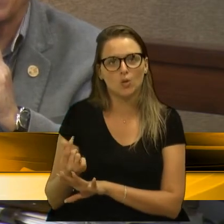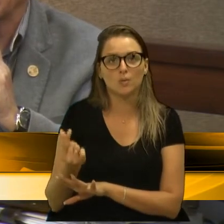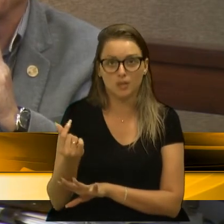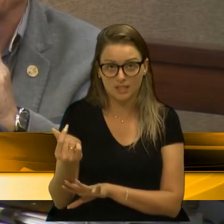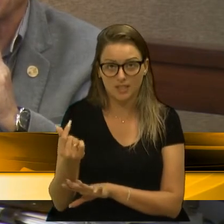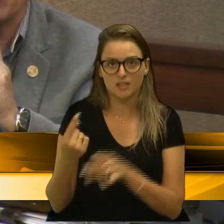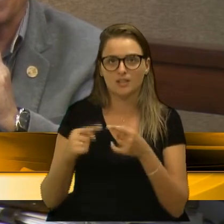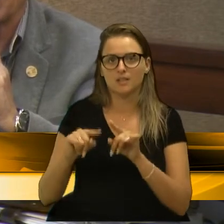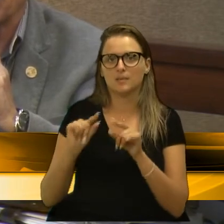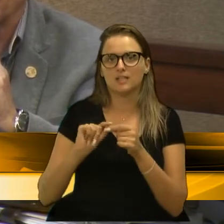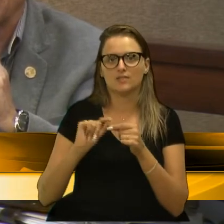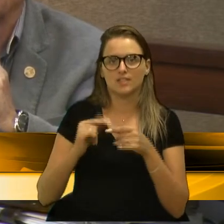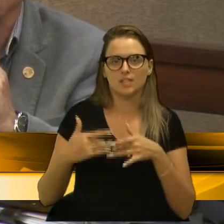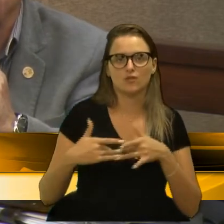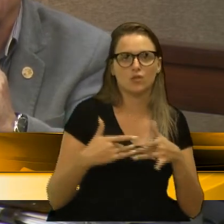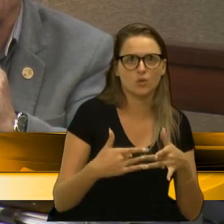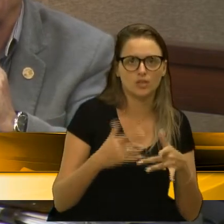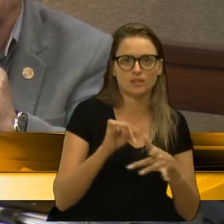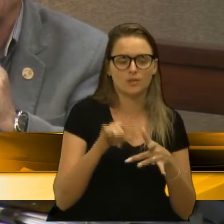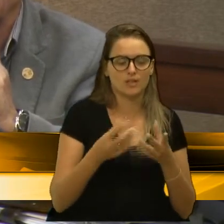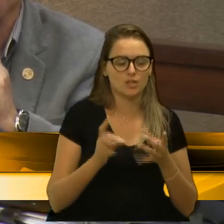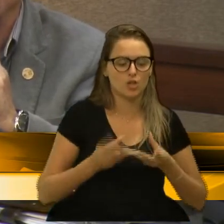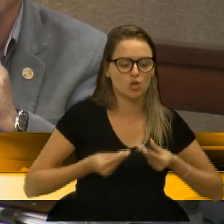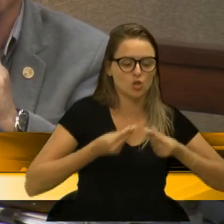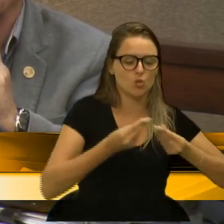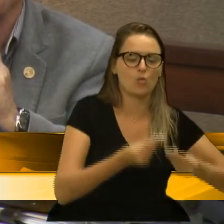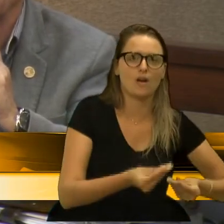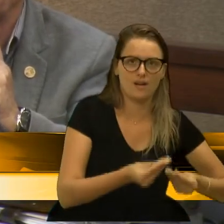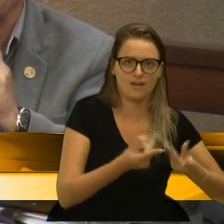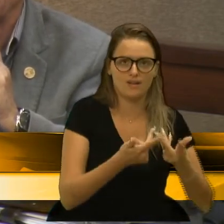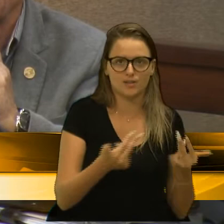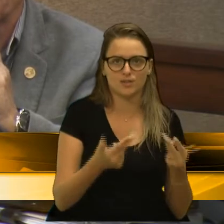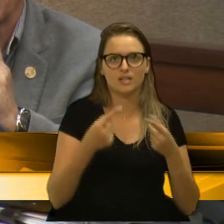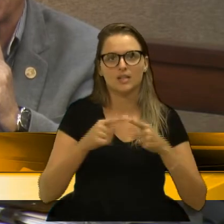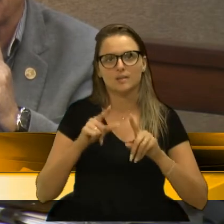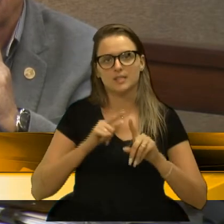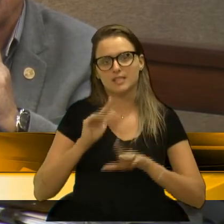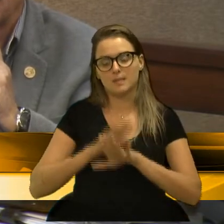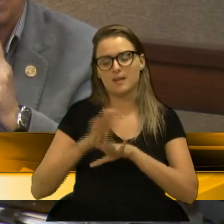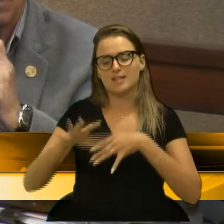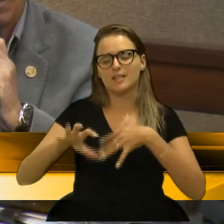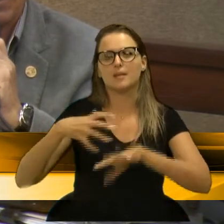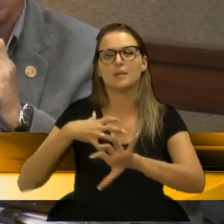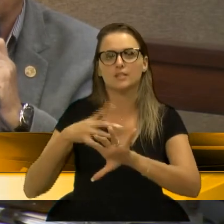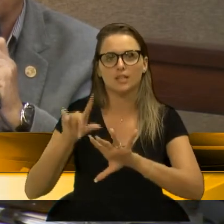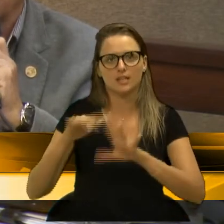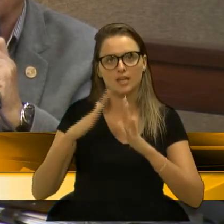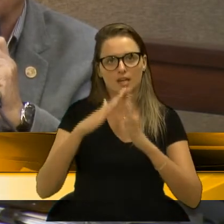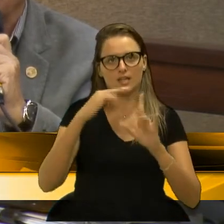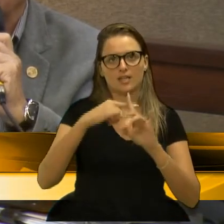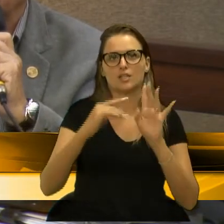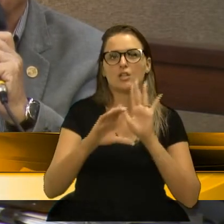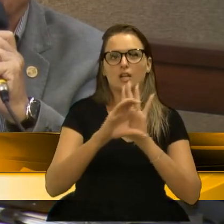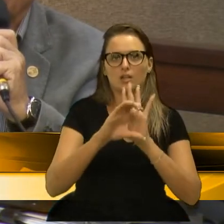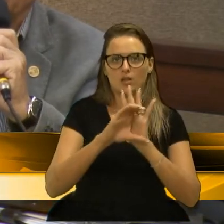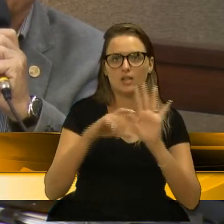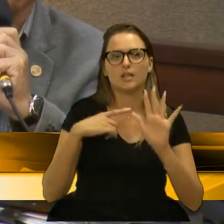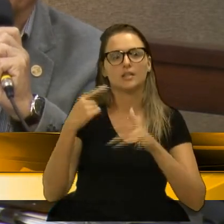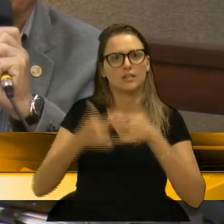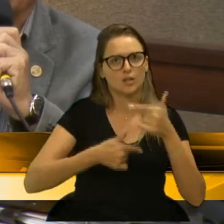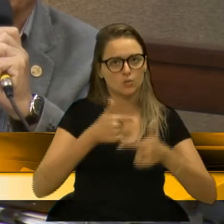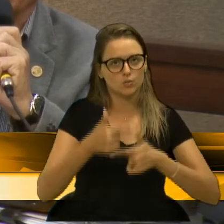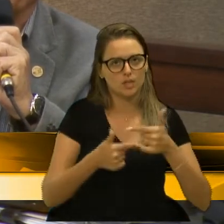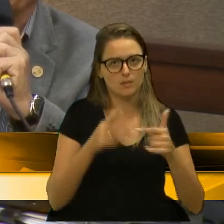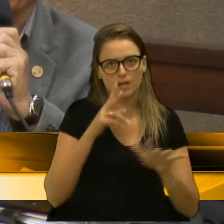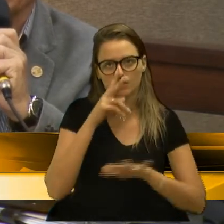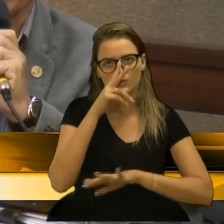a caridade não é só a doação, ela é muito mais ampla, e nesse aspecto a Igreja Católica tem um trabalho muito